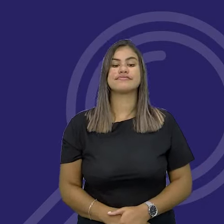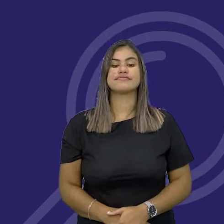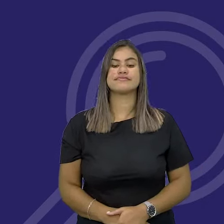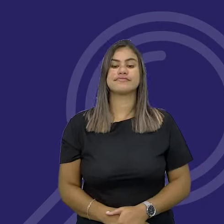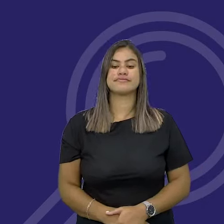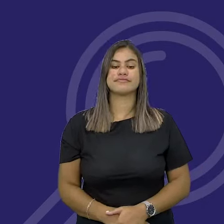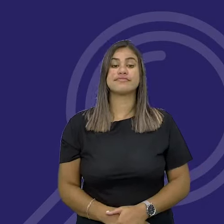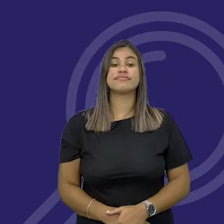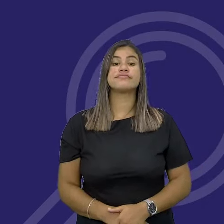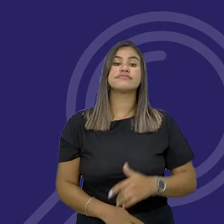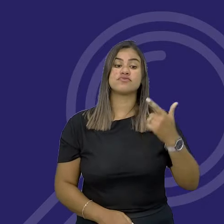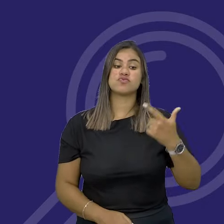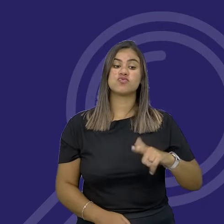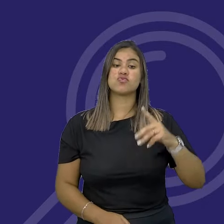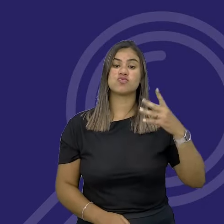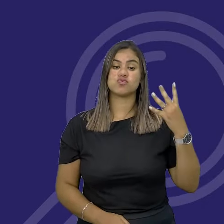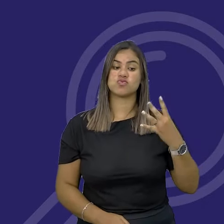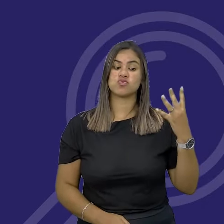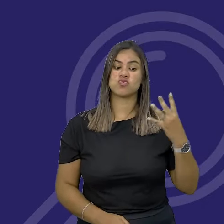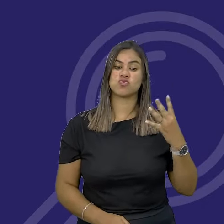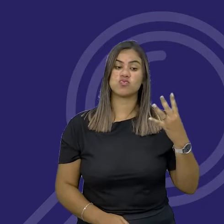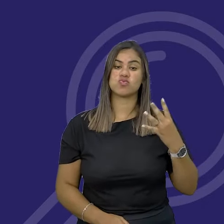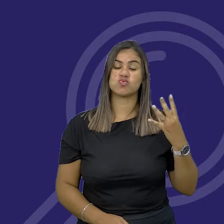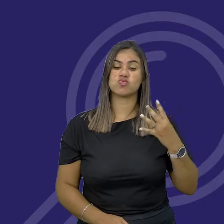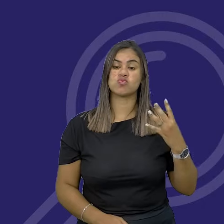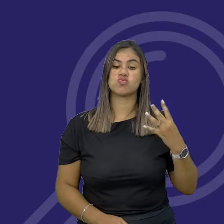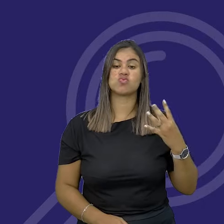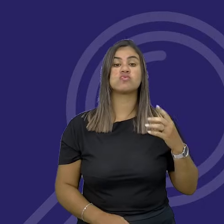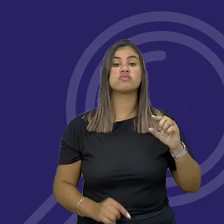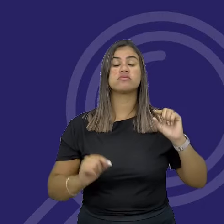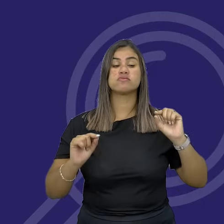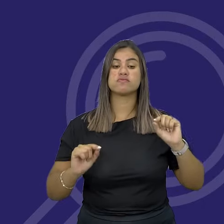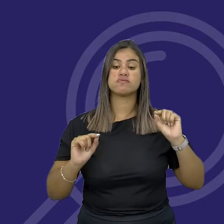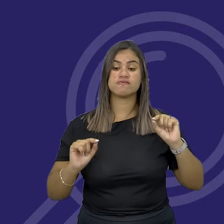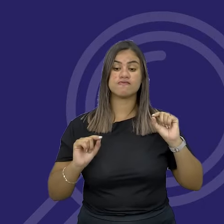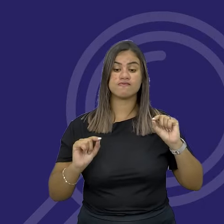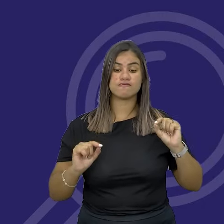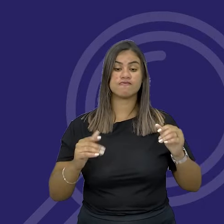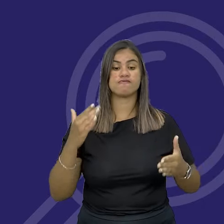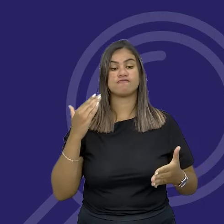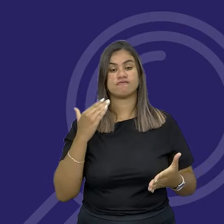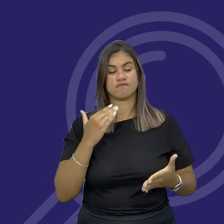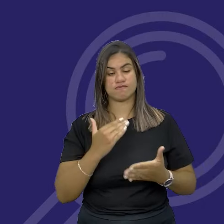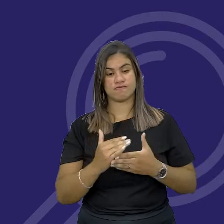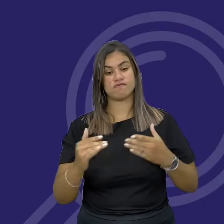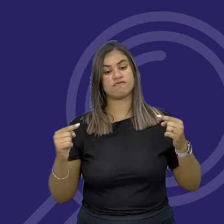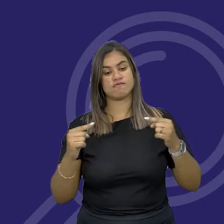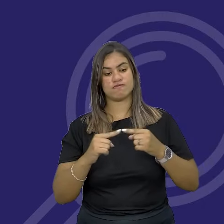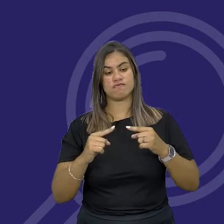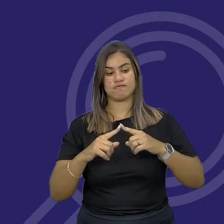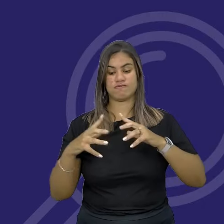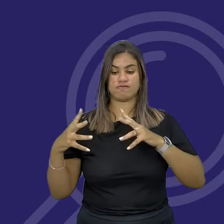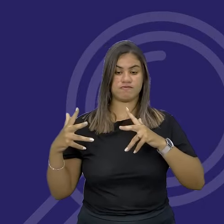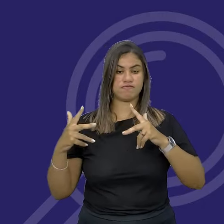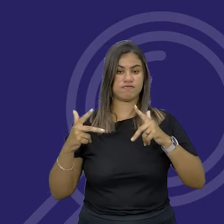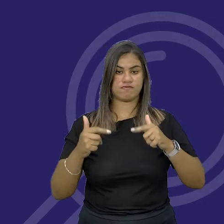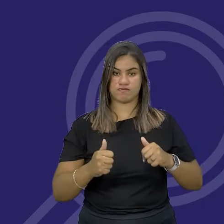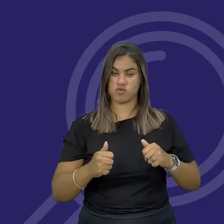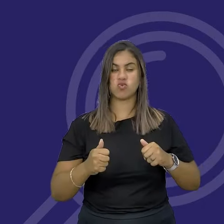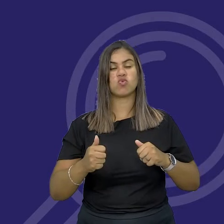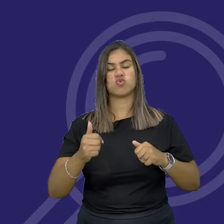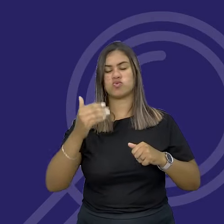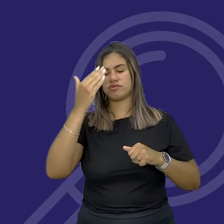a etapa 4, ela só pode iniciar depois que a turma já sabe direitinho,